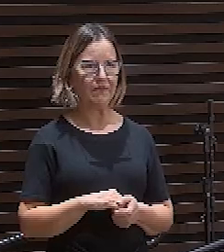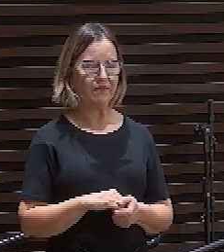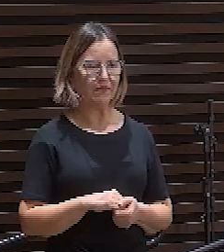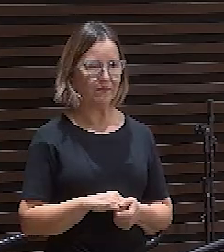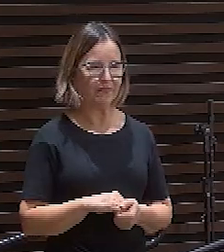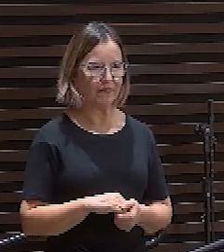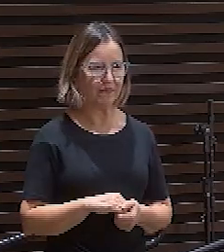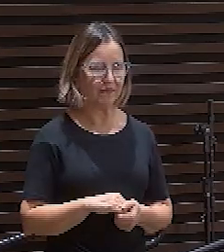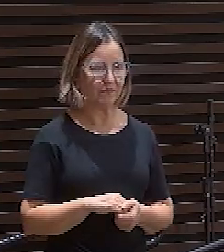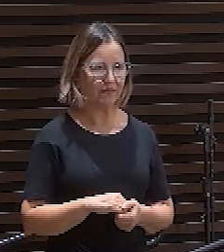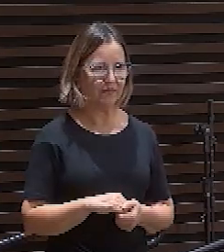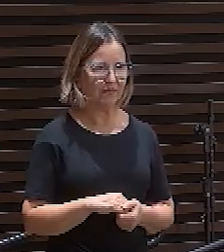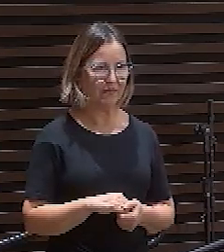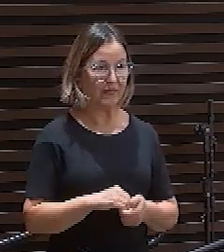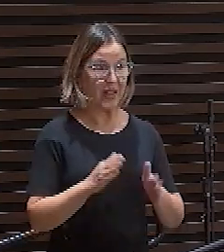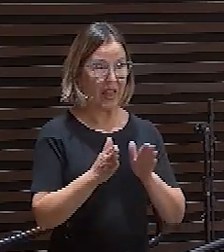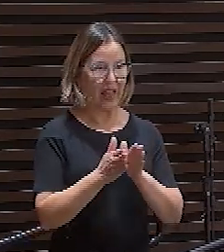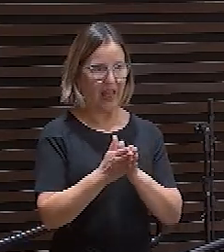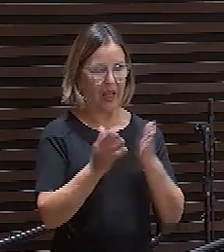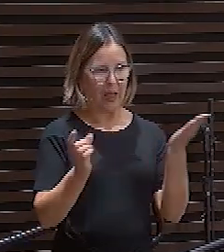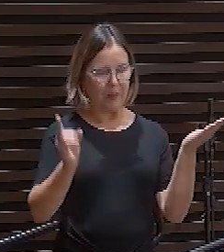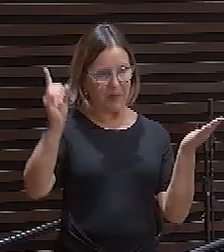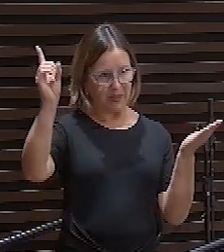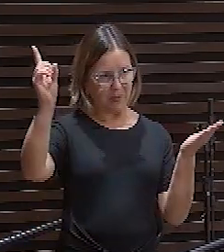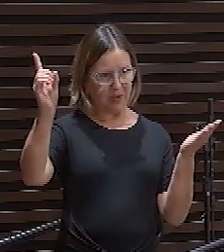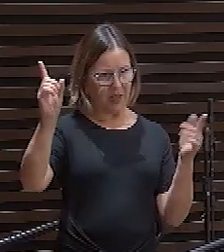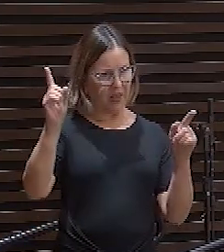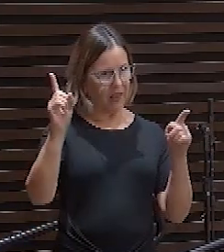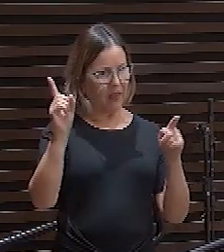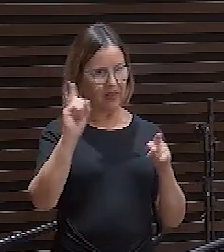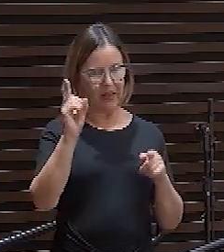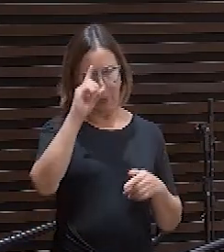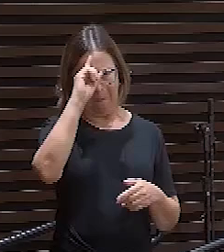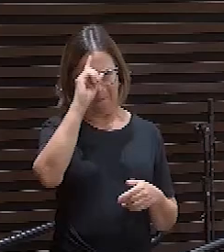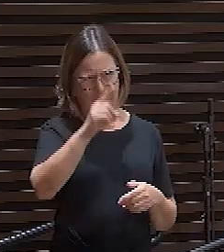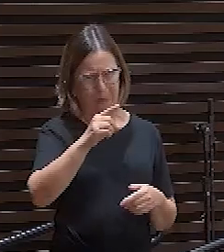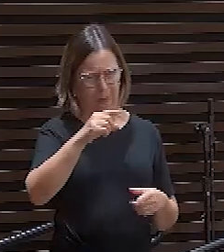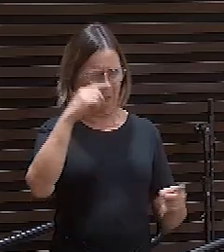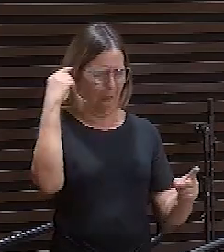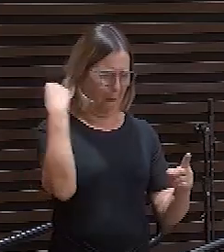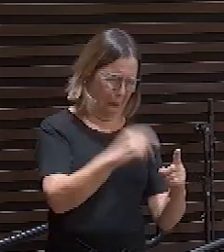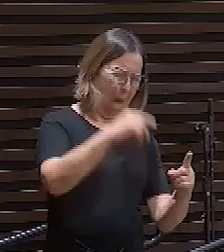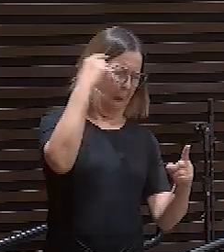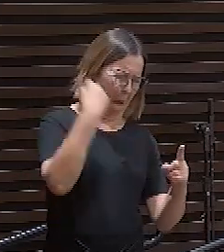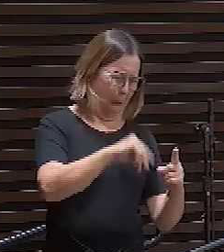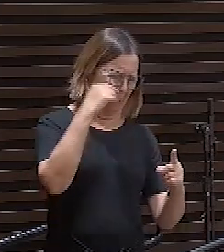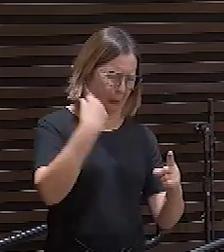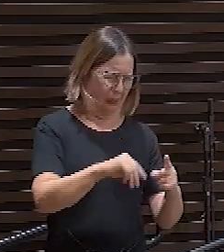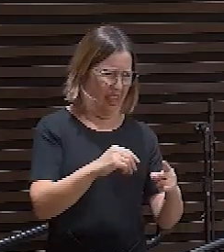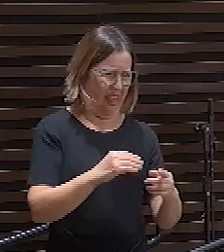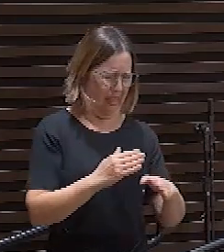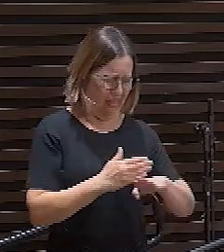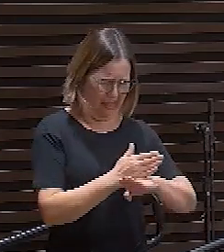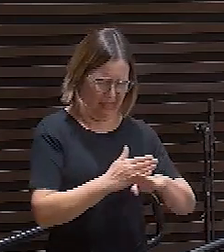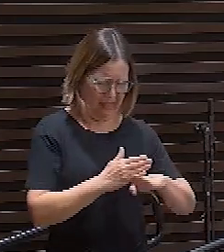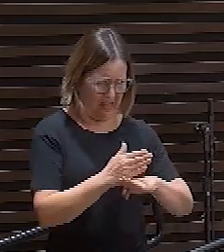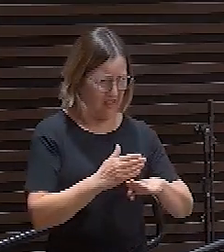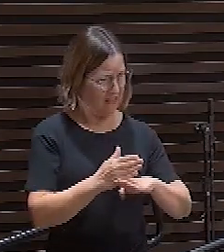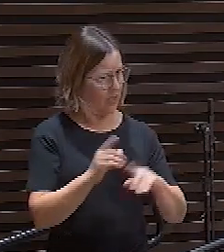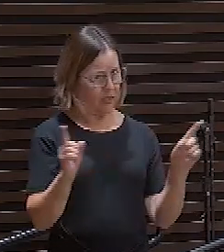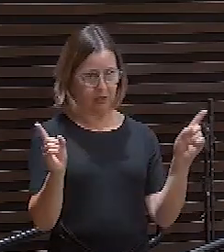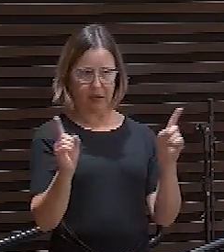Aqui a Bíblia não está dizendo para você espancar seu filho, não está dizendo para você machucar e